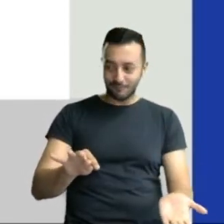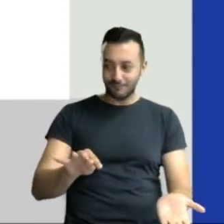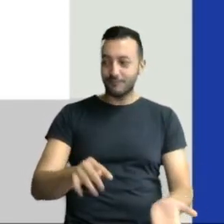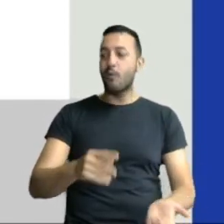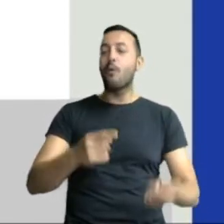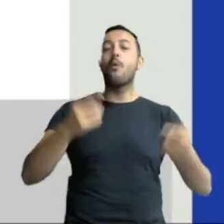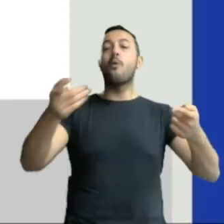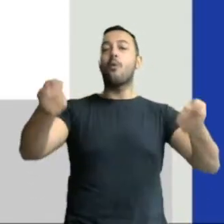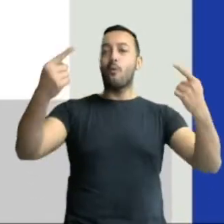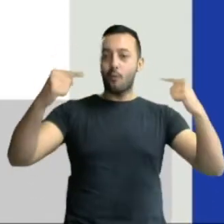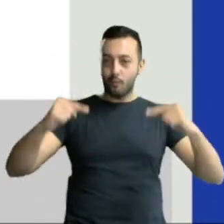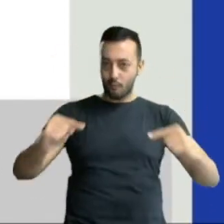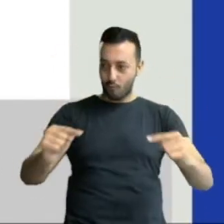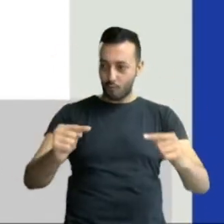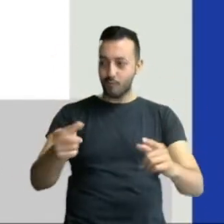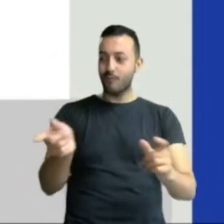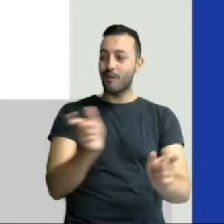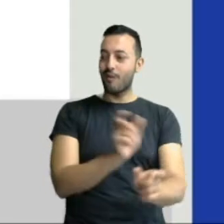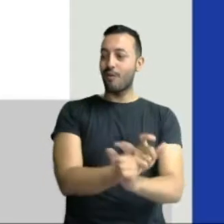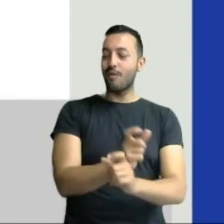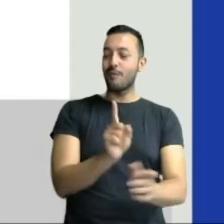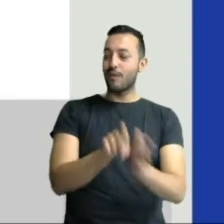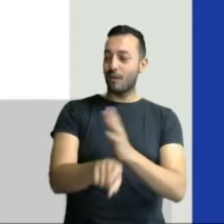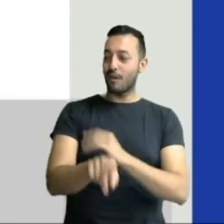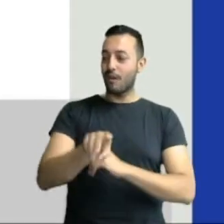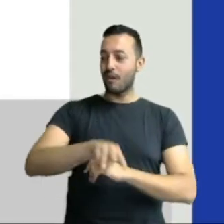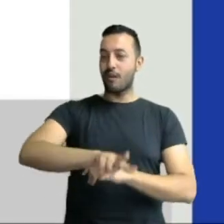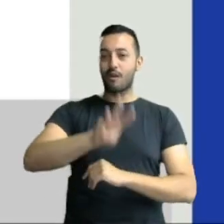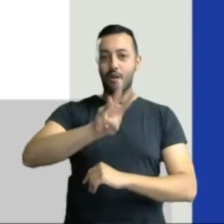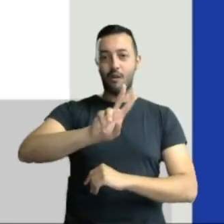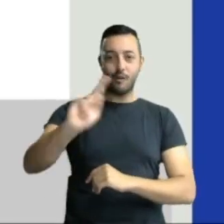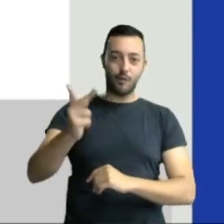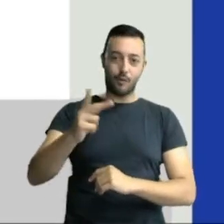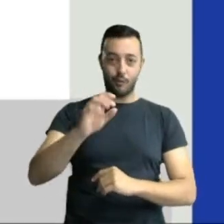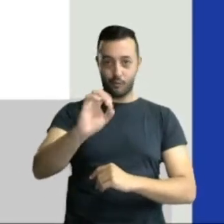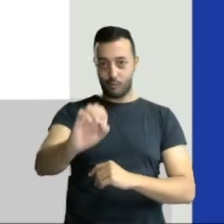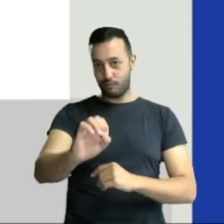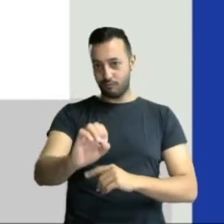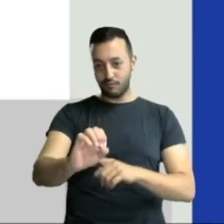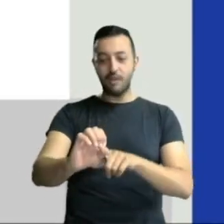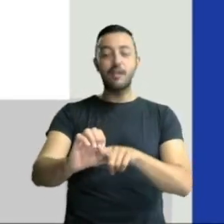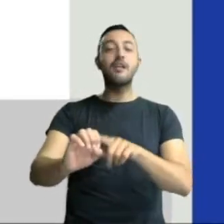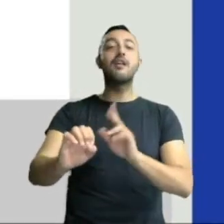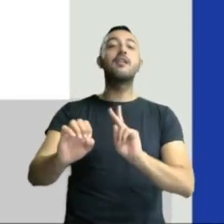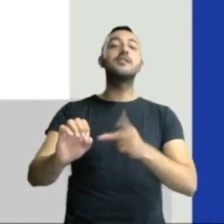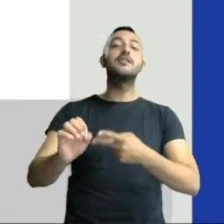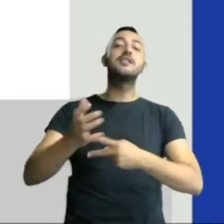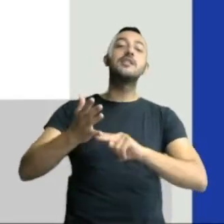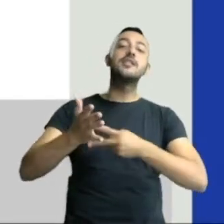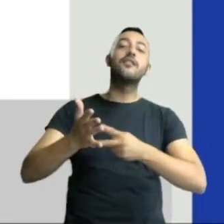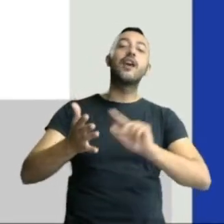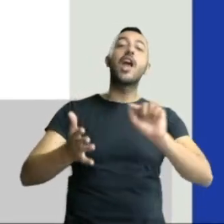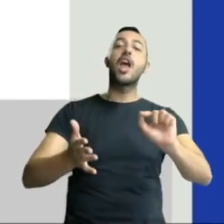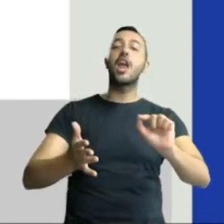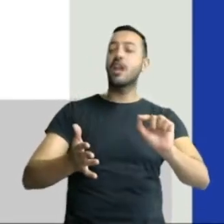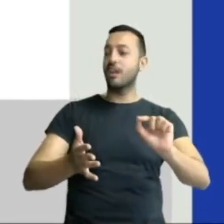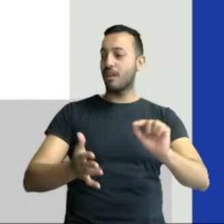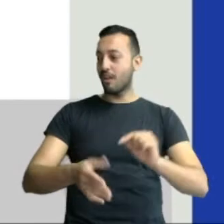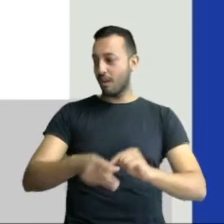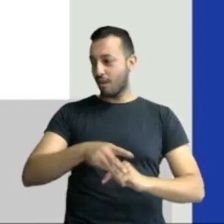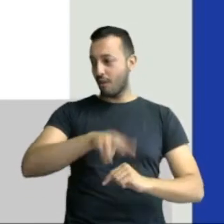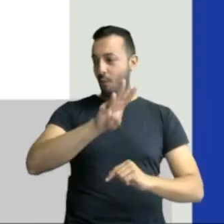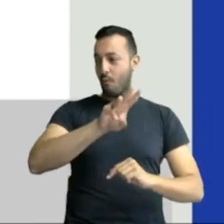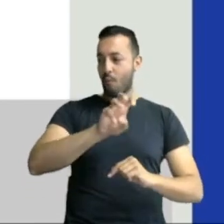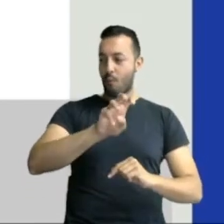próximo pronome interrogativo, temos o who, que quer dizer quem. O próximo, where,